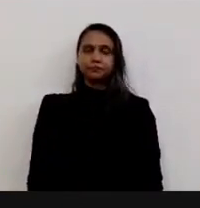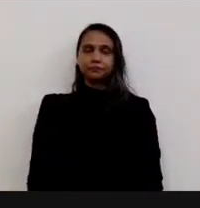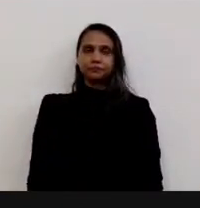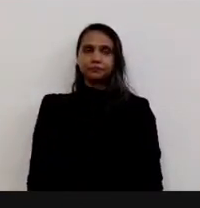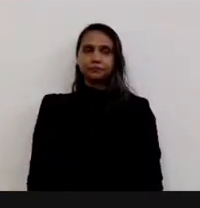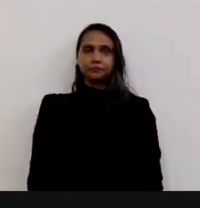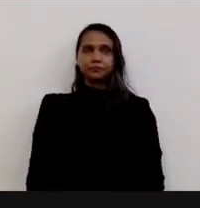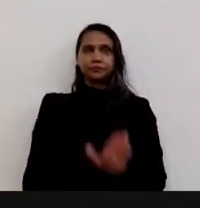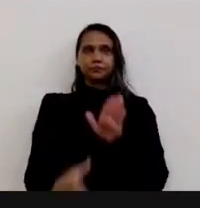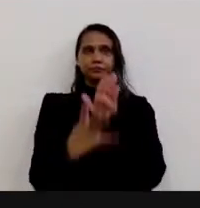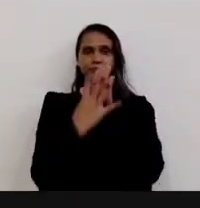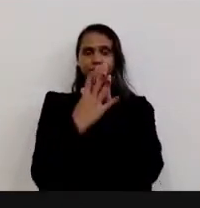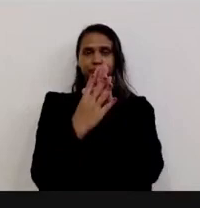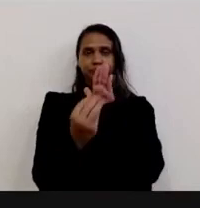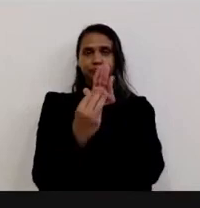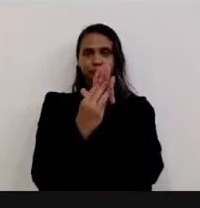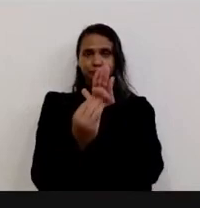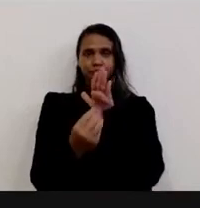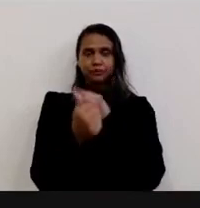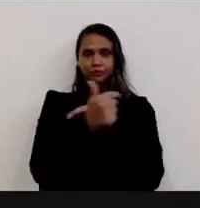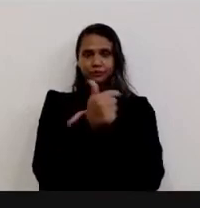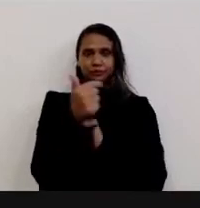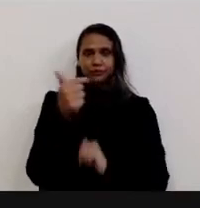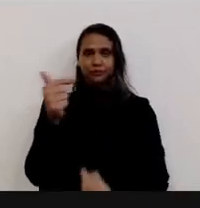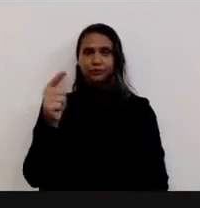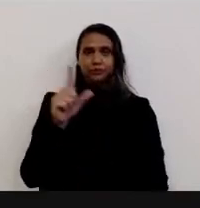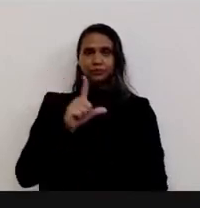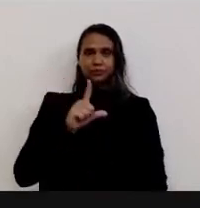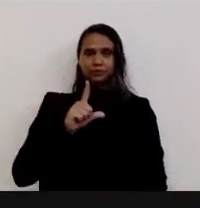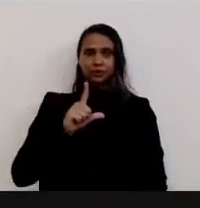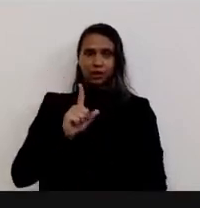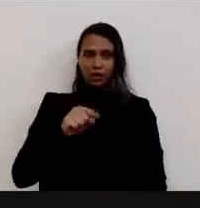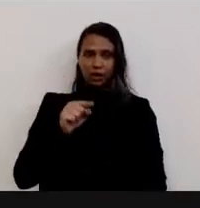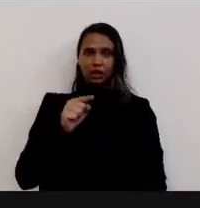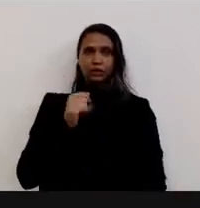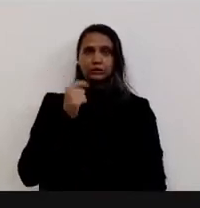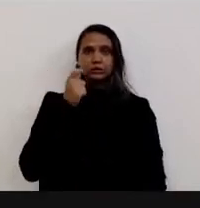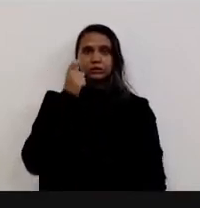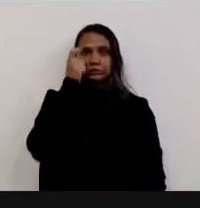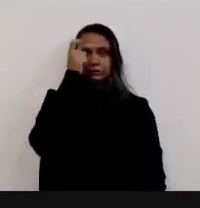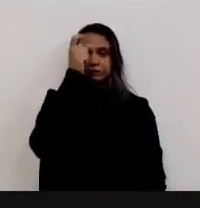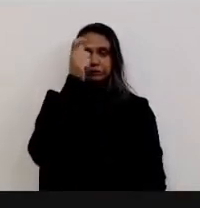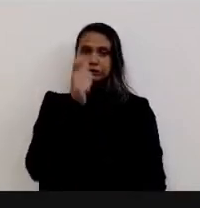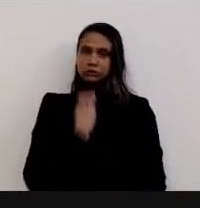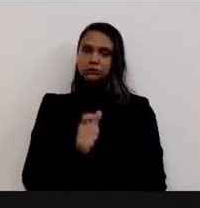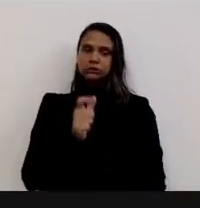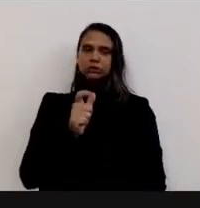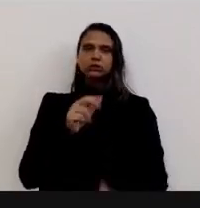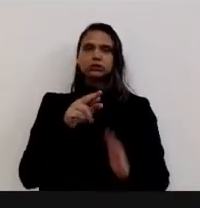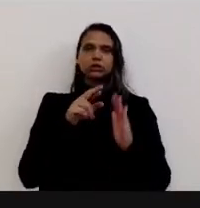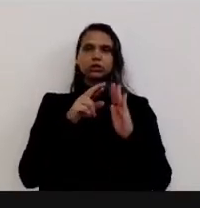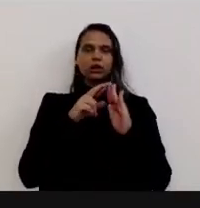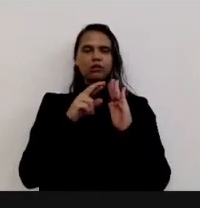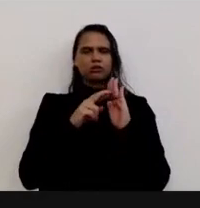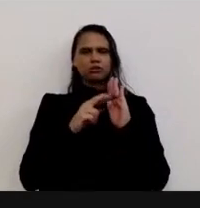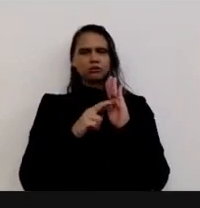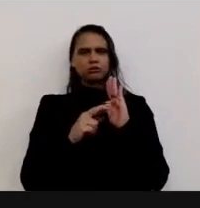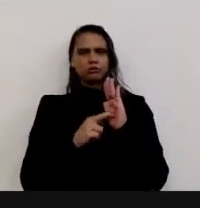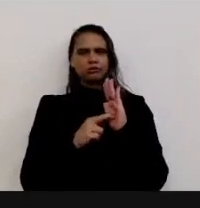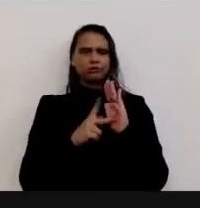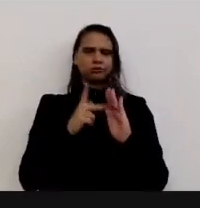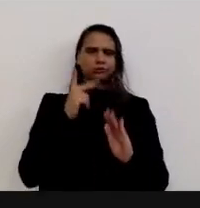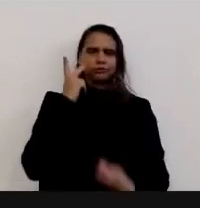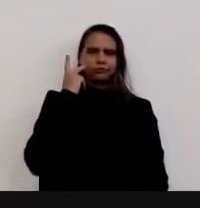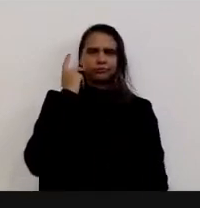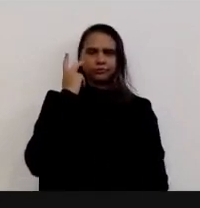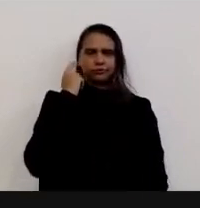Bem, agora no modelo 22, é interessante, porque a receita normalizada por partido, ela